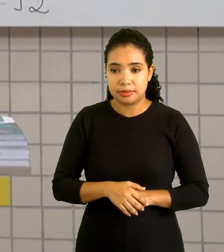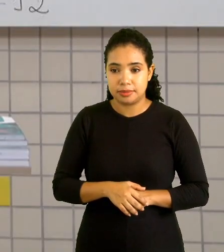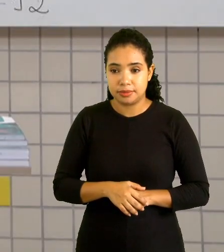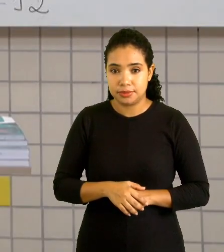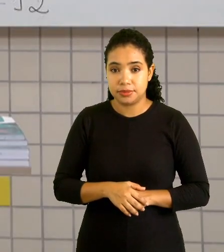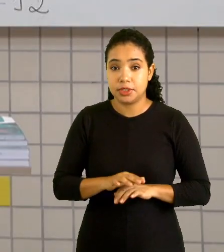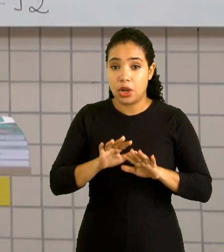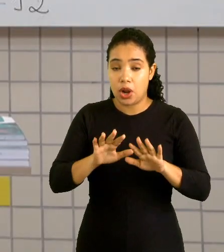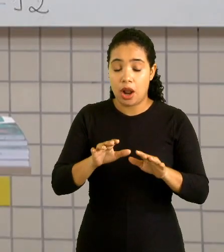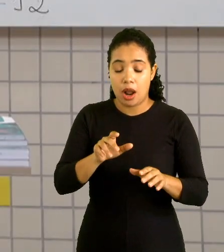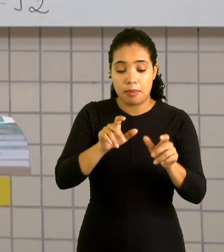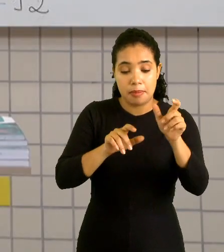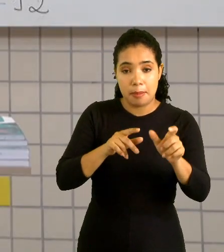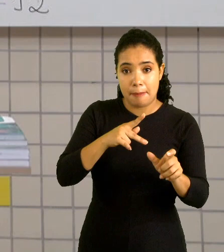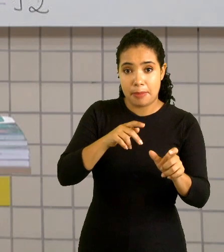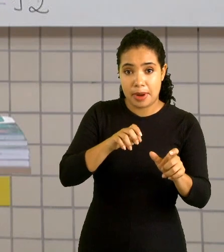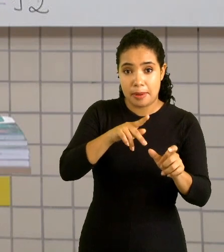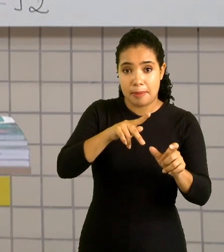A Pepa ganhou